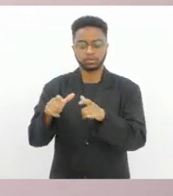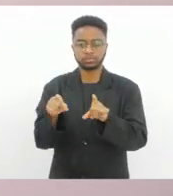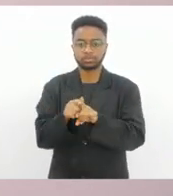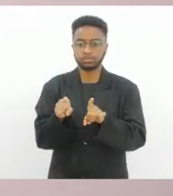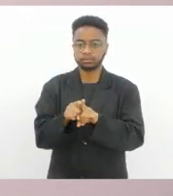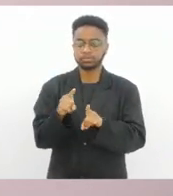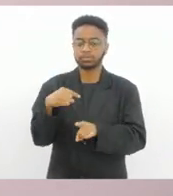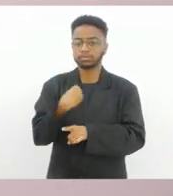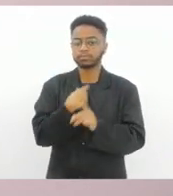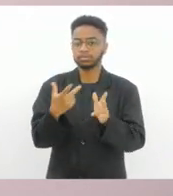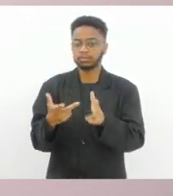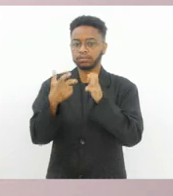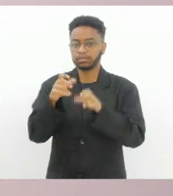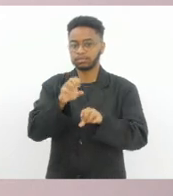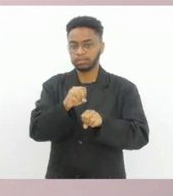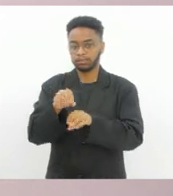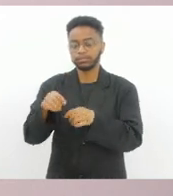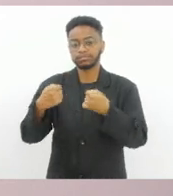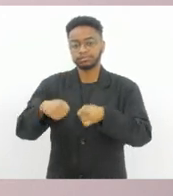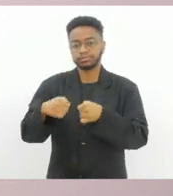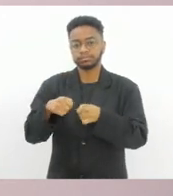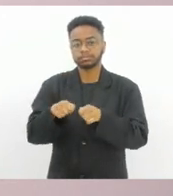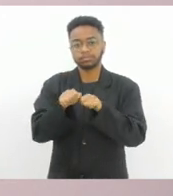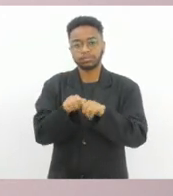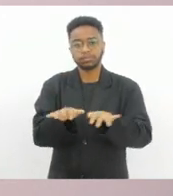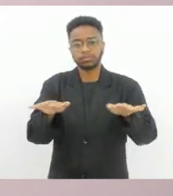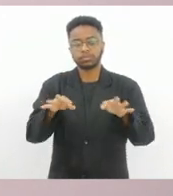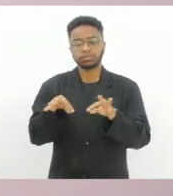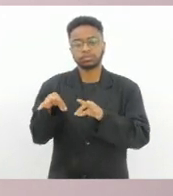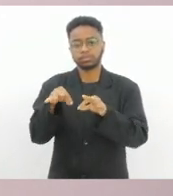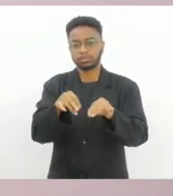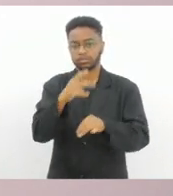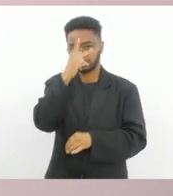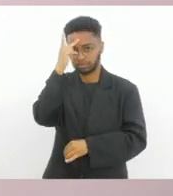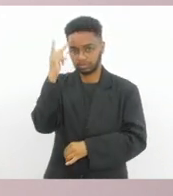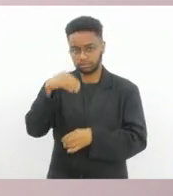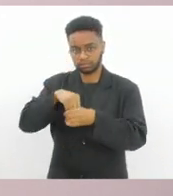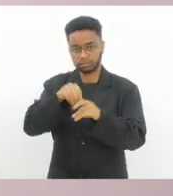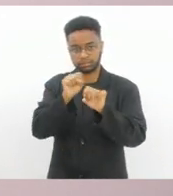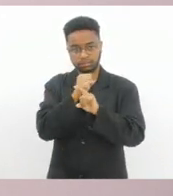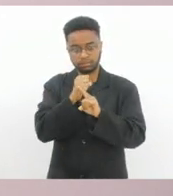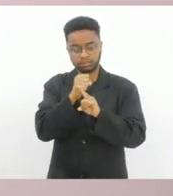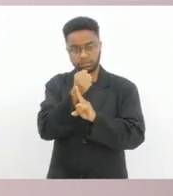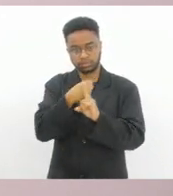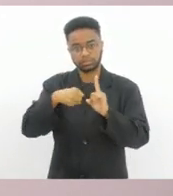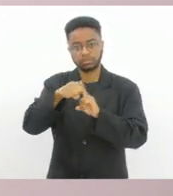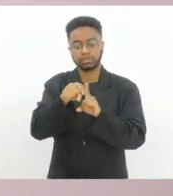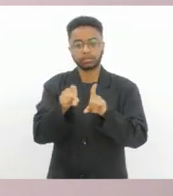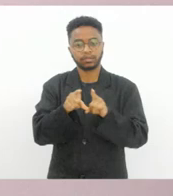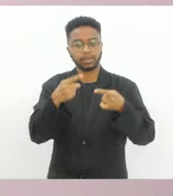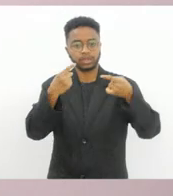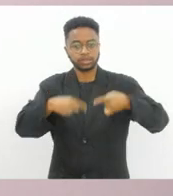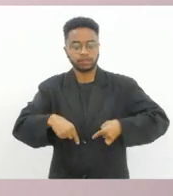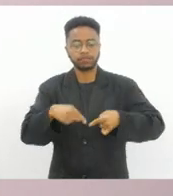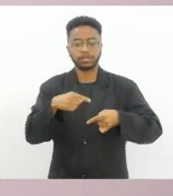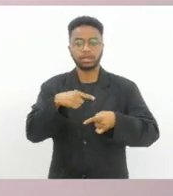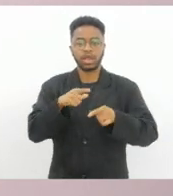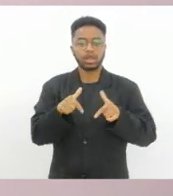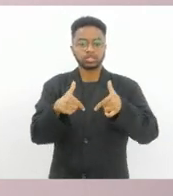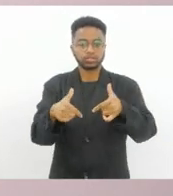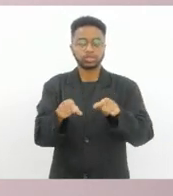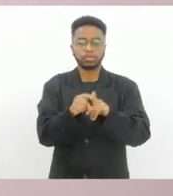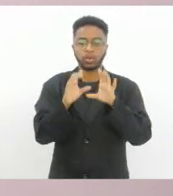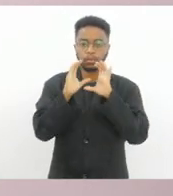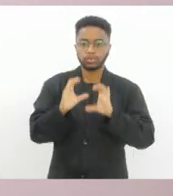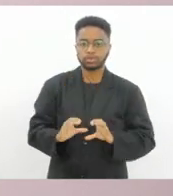disso, entendemos que a educação deve se estender a todos os membros da sociedade, desafiando atitudes e comportamentos que normalizam ou minimizam